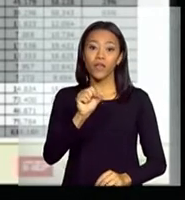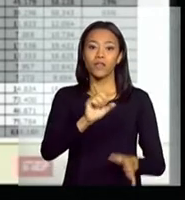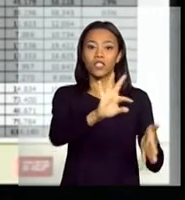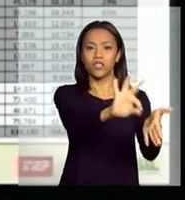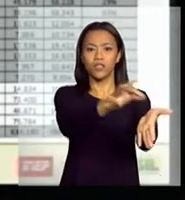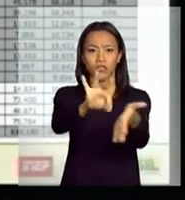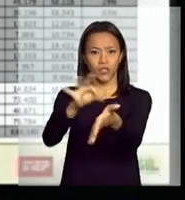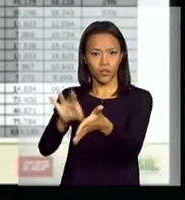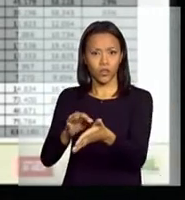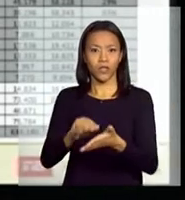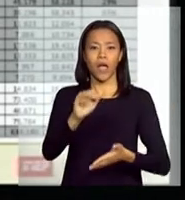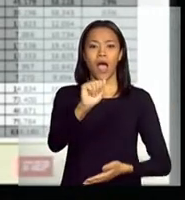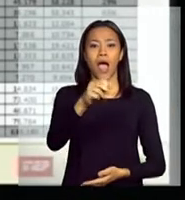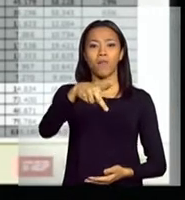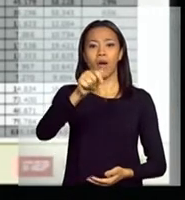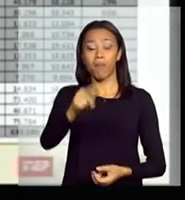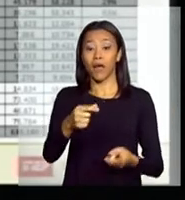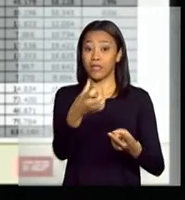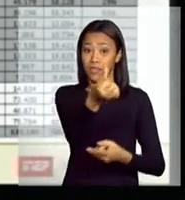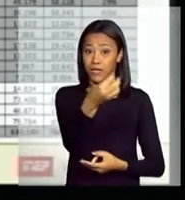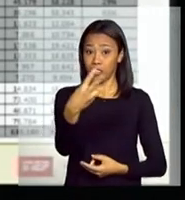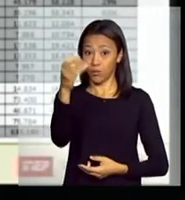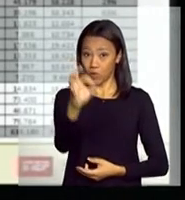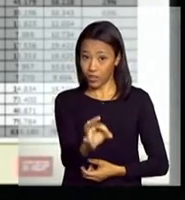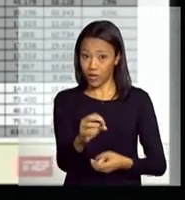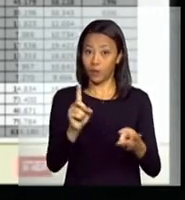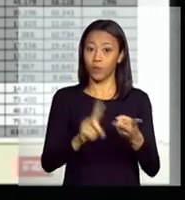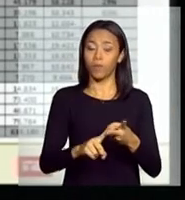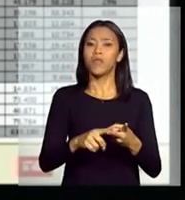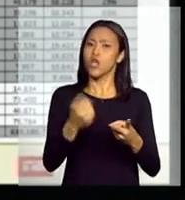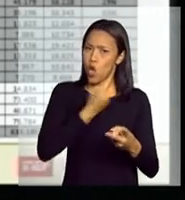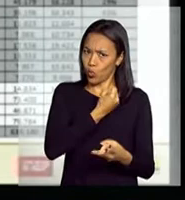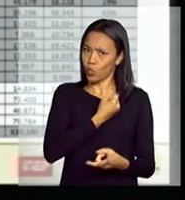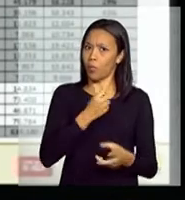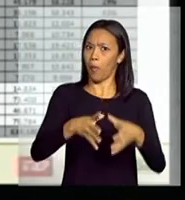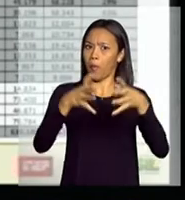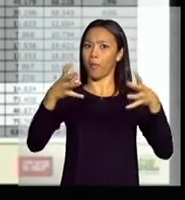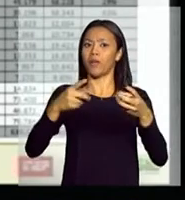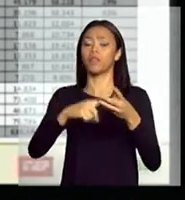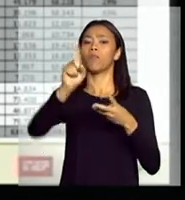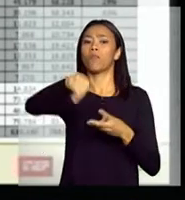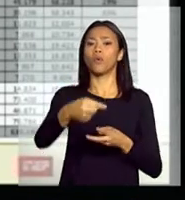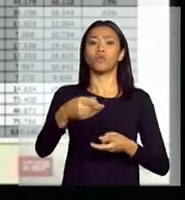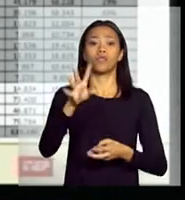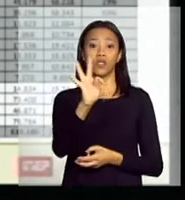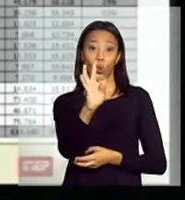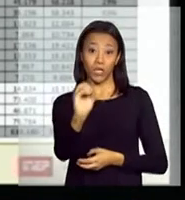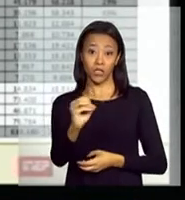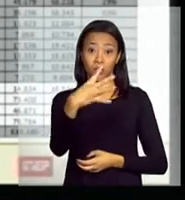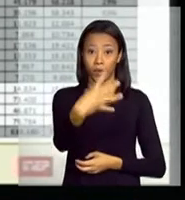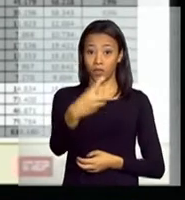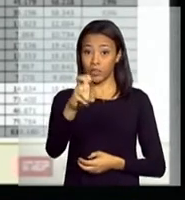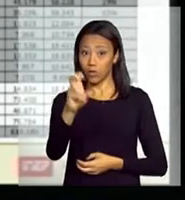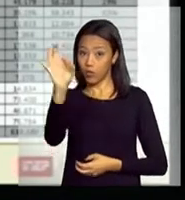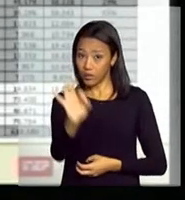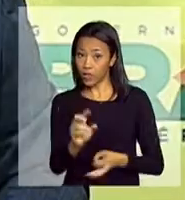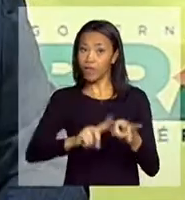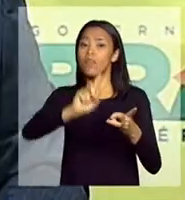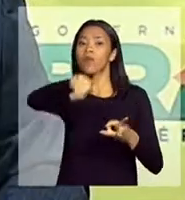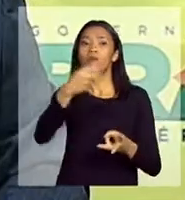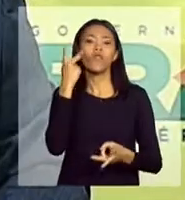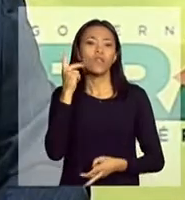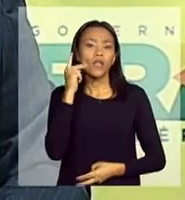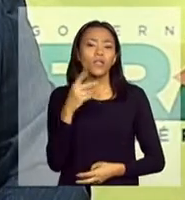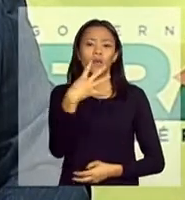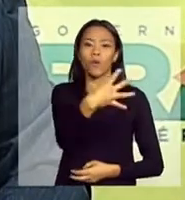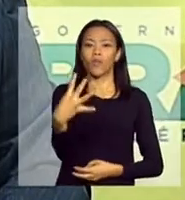é o Amapá 63 por cento maior crescimento do Brasil depois Tocantins 45 porcento depois